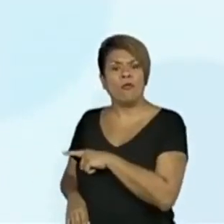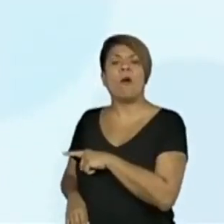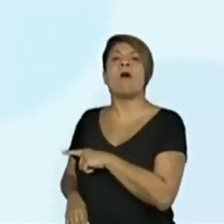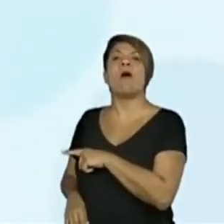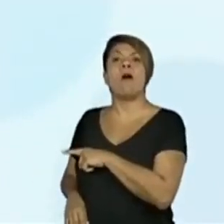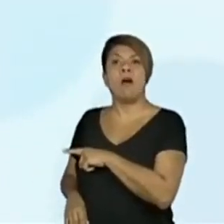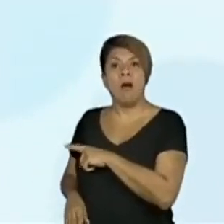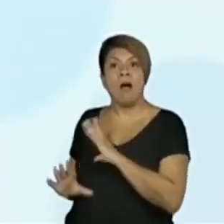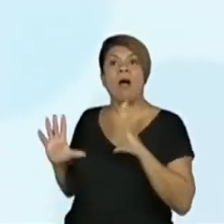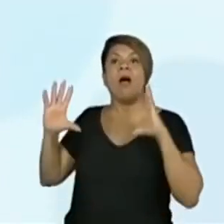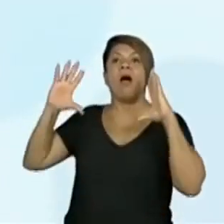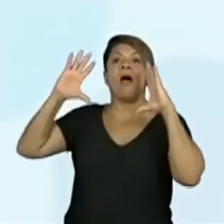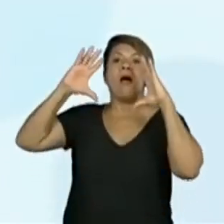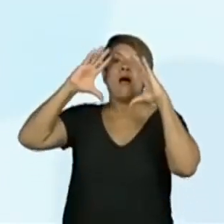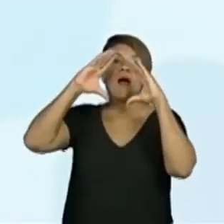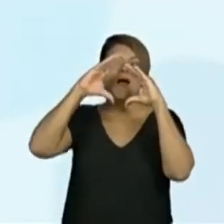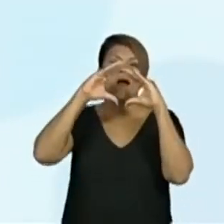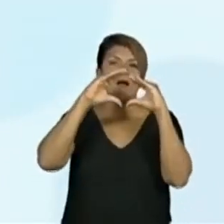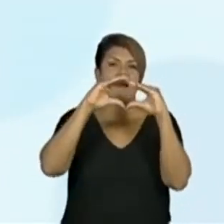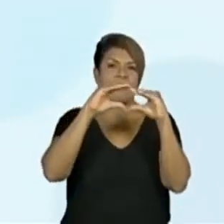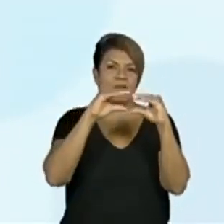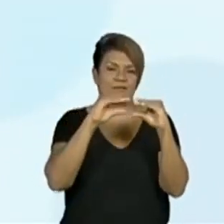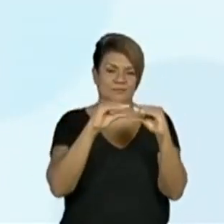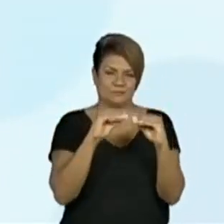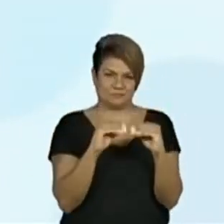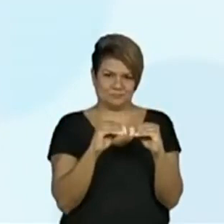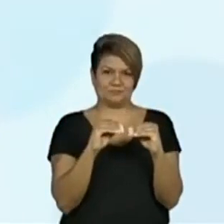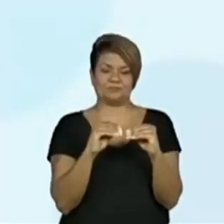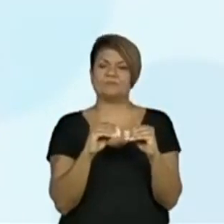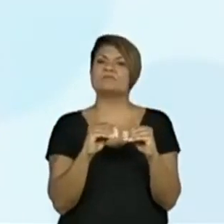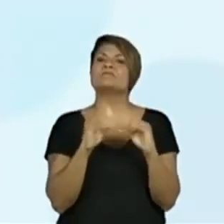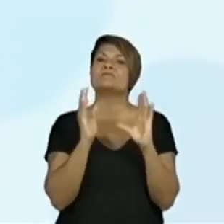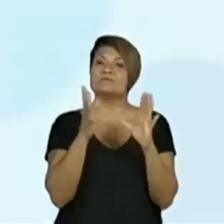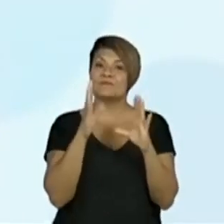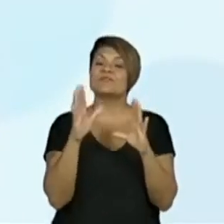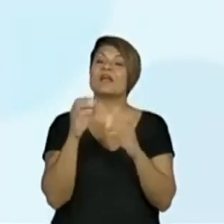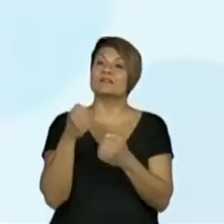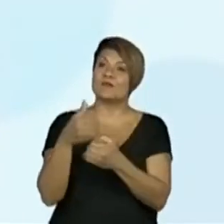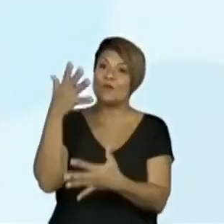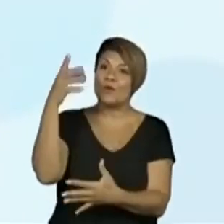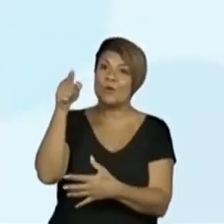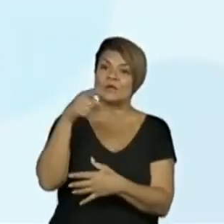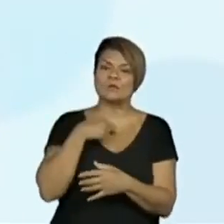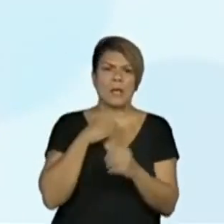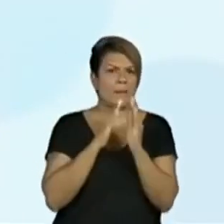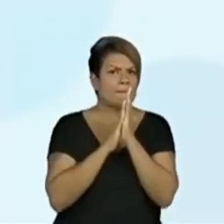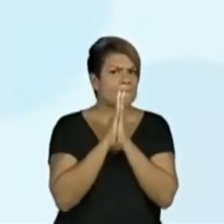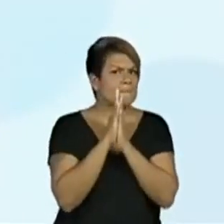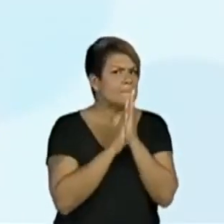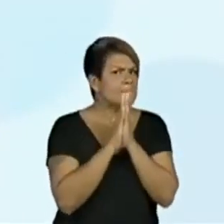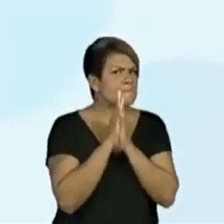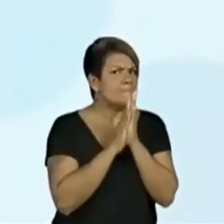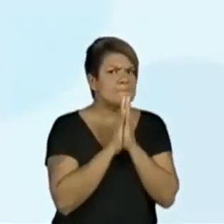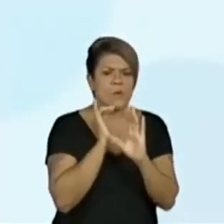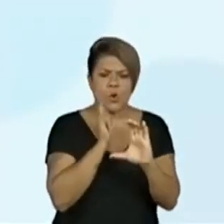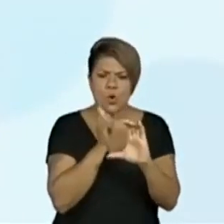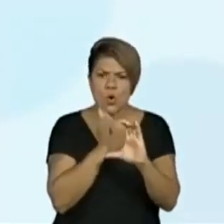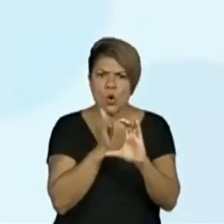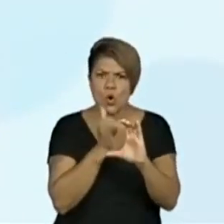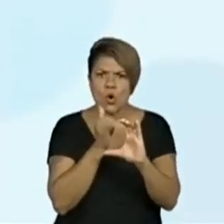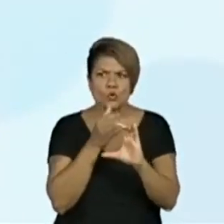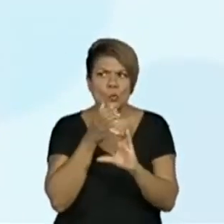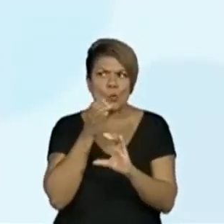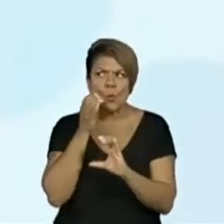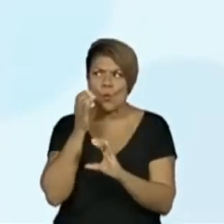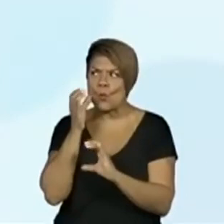parte? Aconteceu. E eles já estão falando, professora Ana Paula, é um conto de mistério? É, mas a gente não